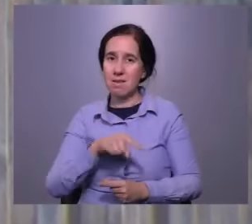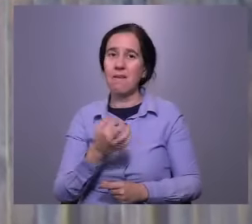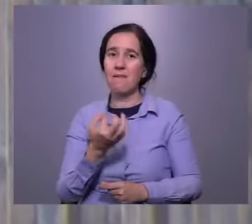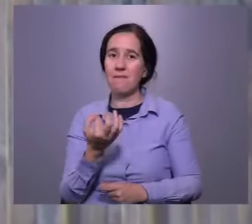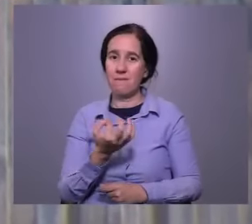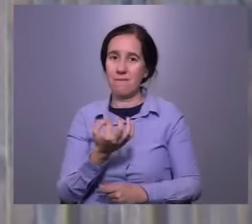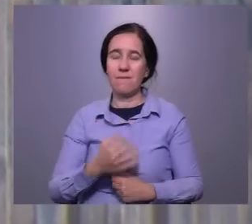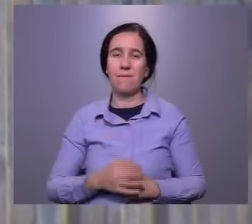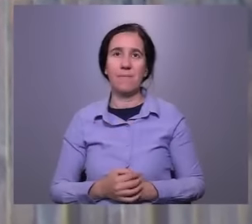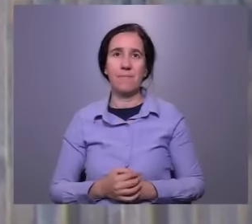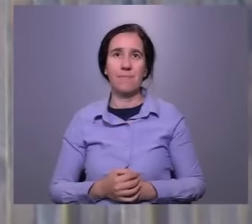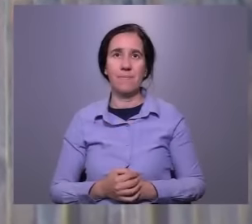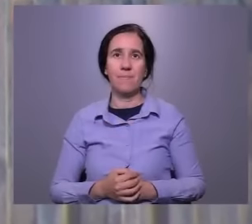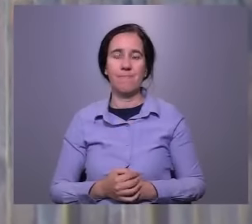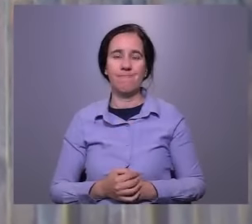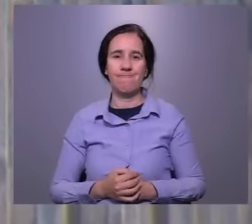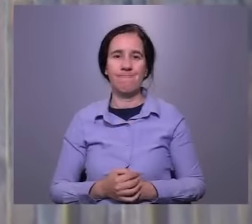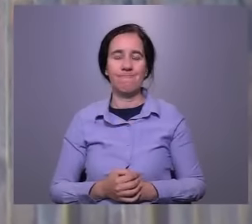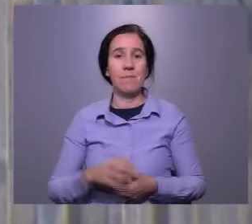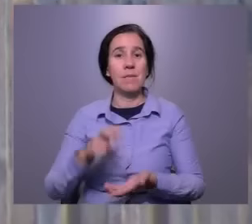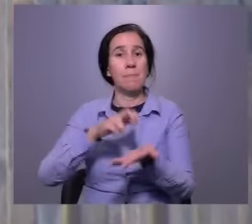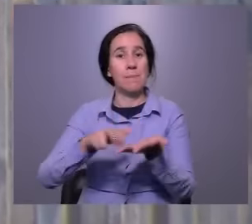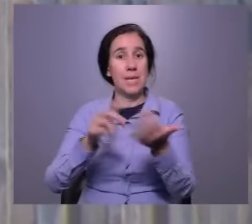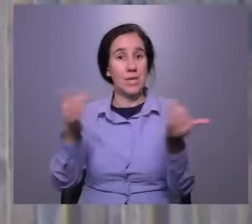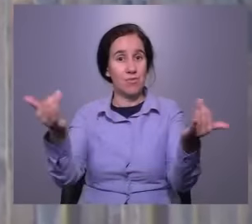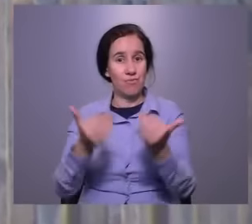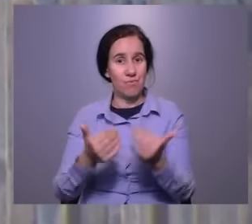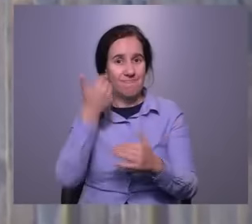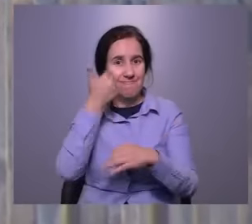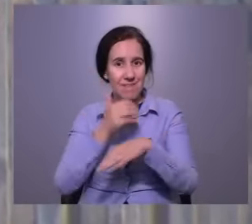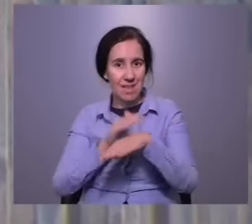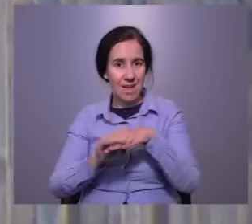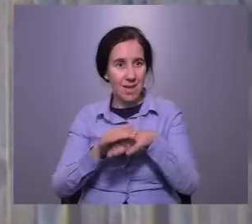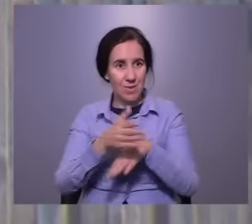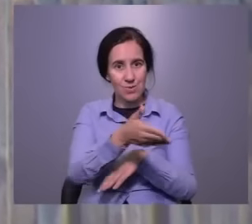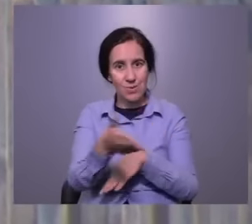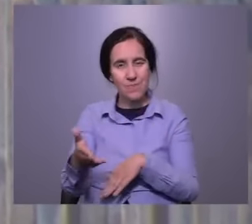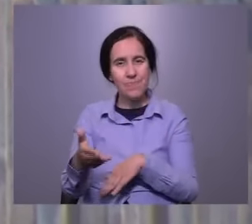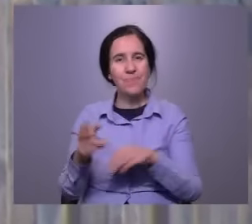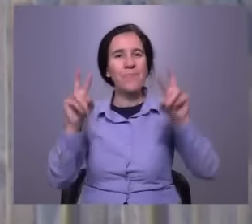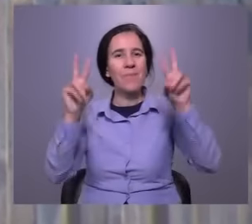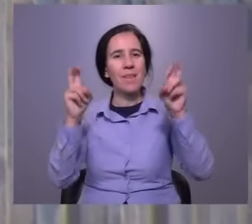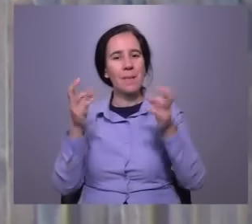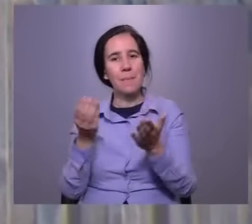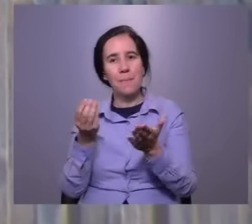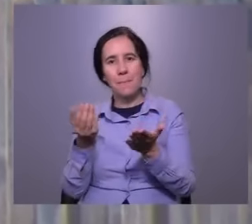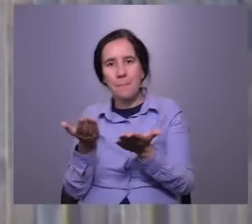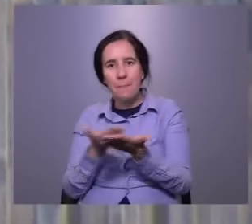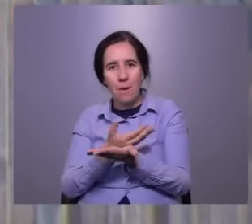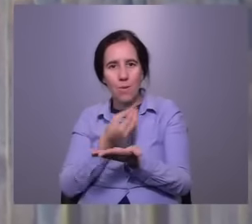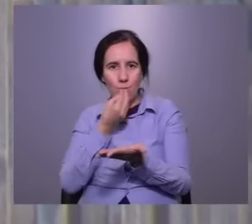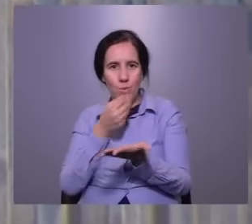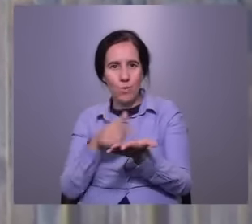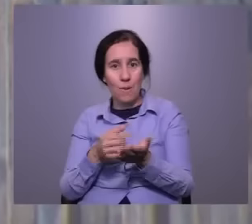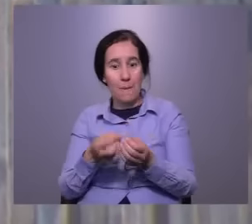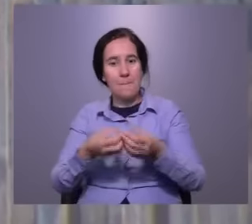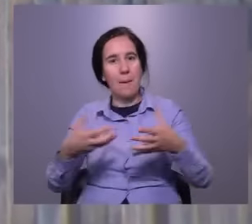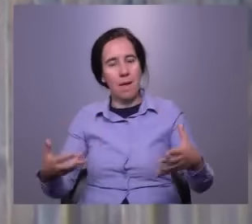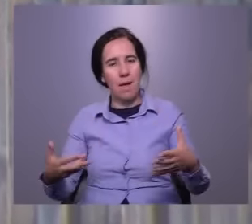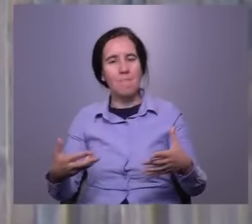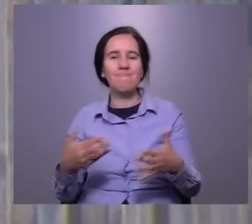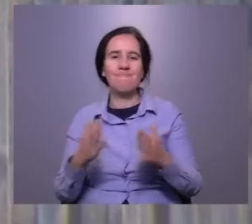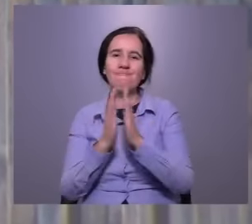Ajudar a vencer a solidão dos idosos é também uma forma de partilha, capaz de realizar